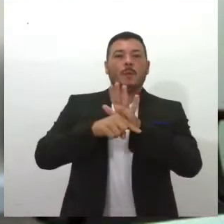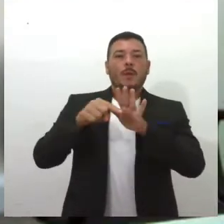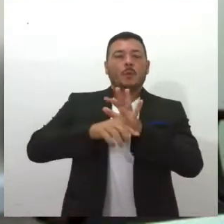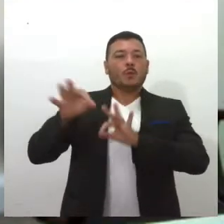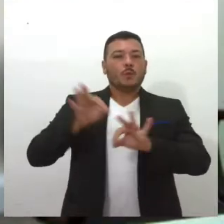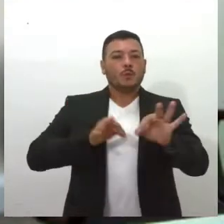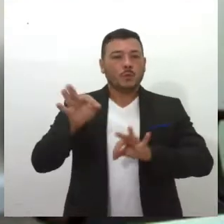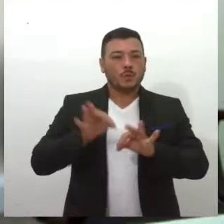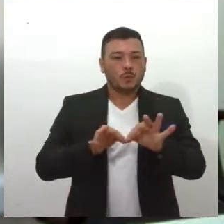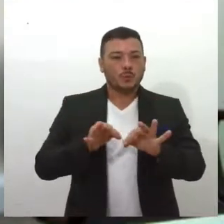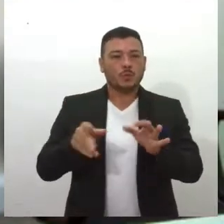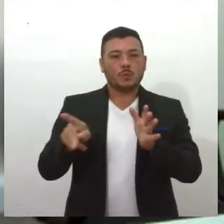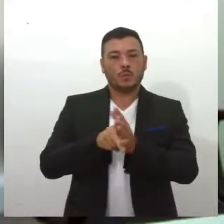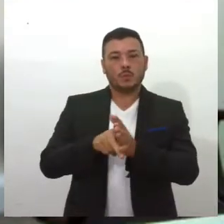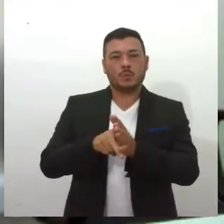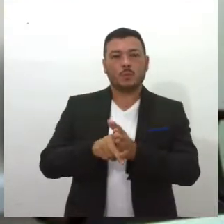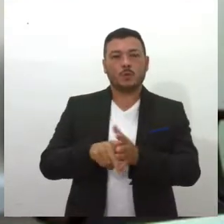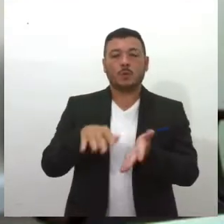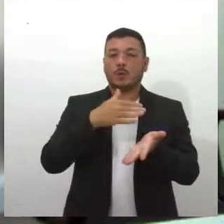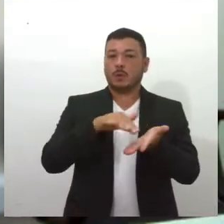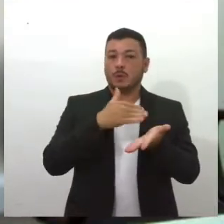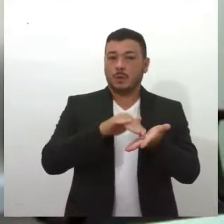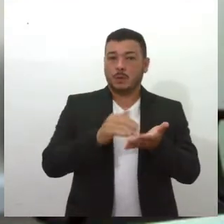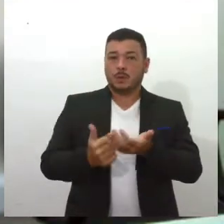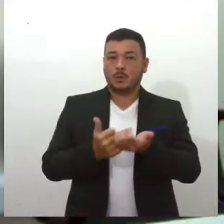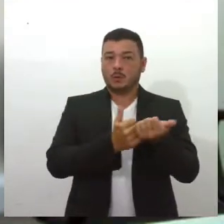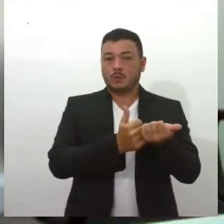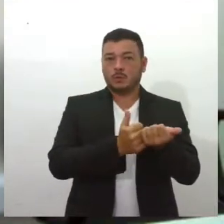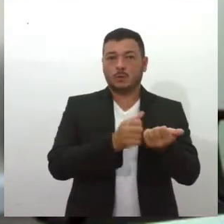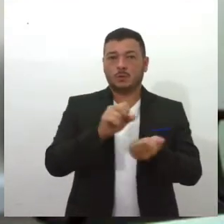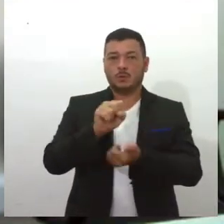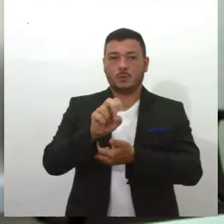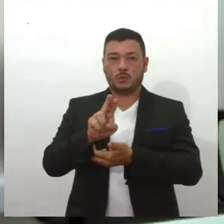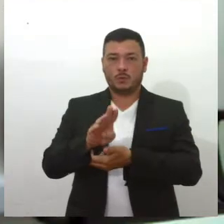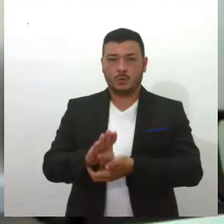organizada pelo subsecretário-geral da mesa,